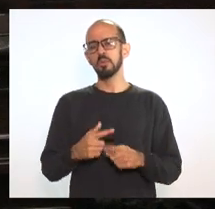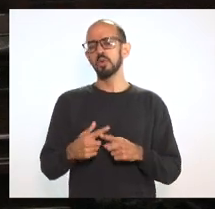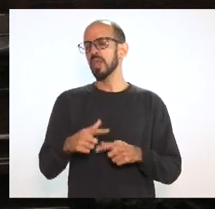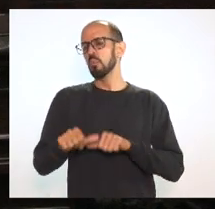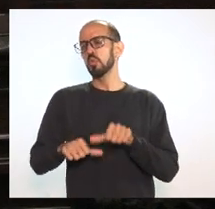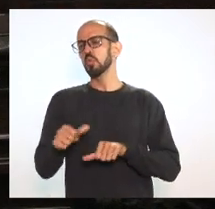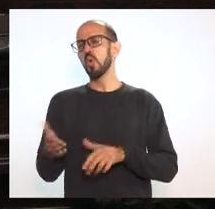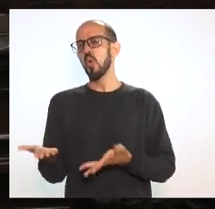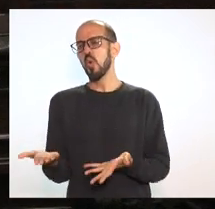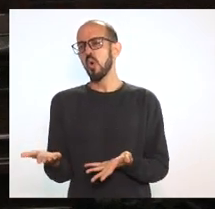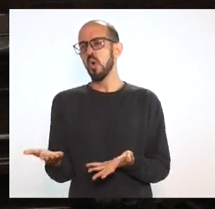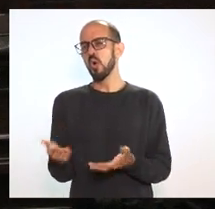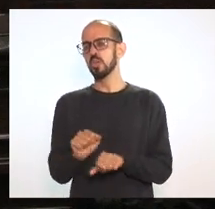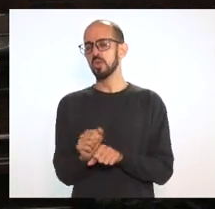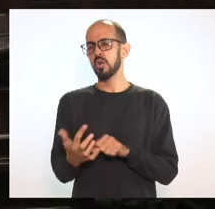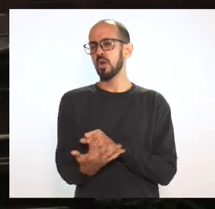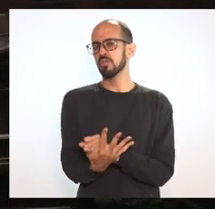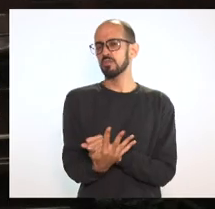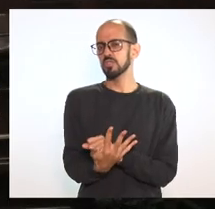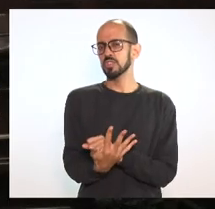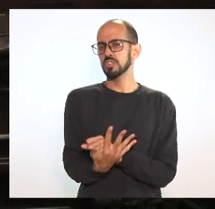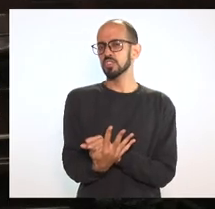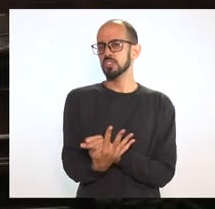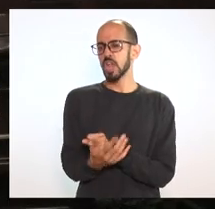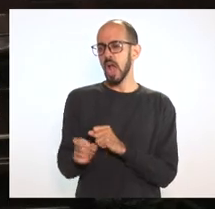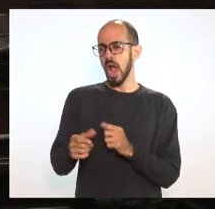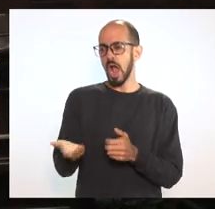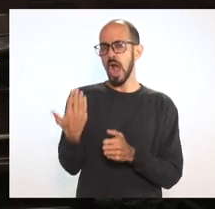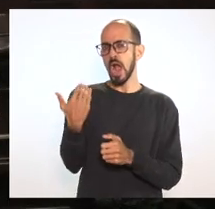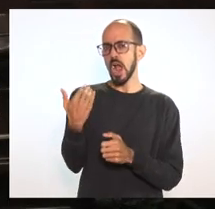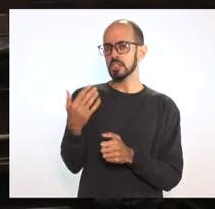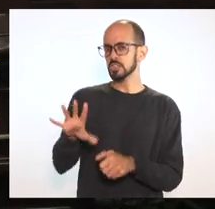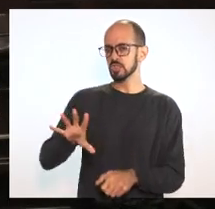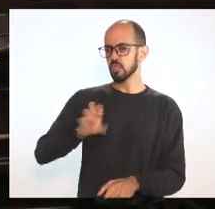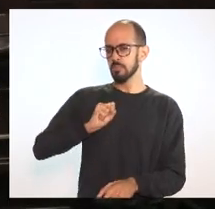O Covid não contaminava nas eleições?